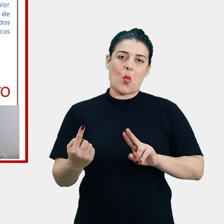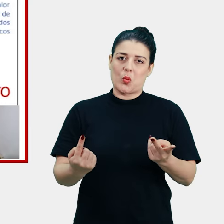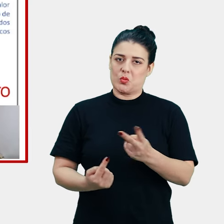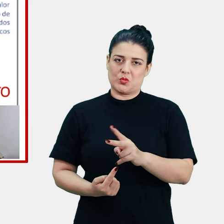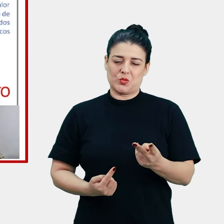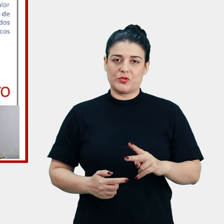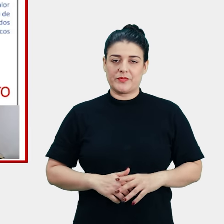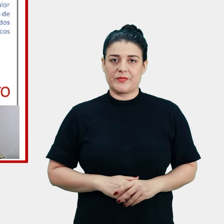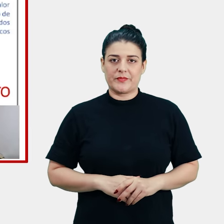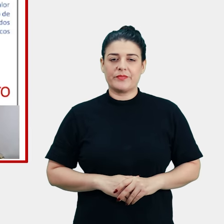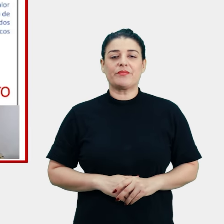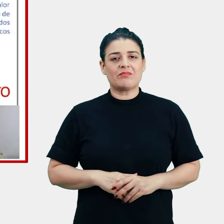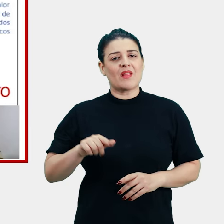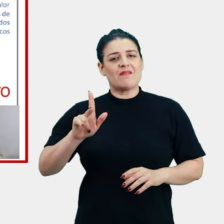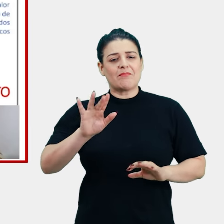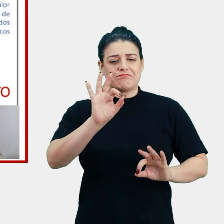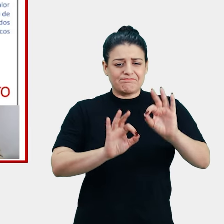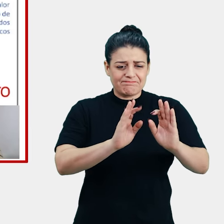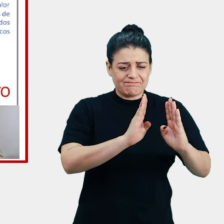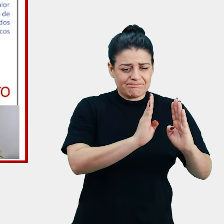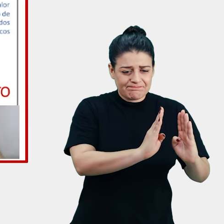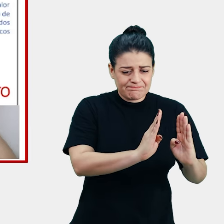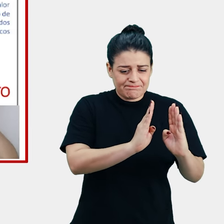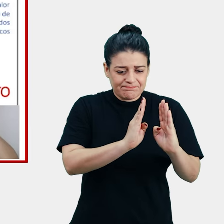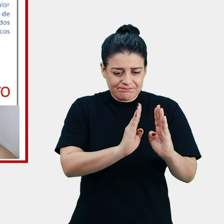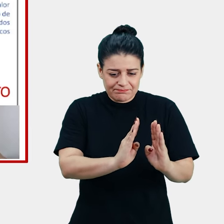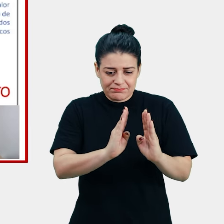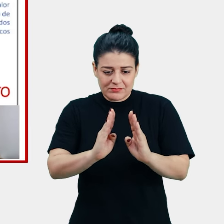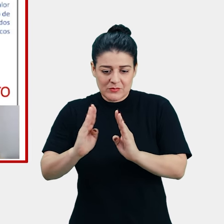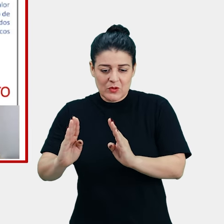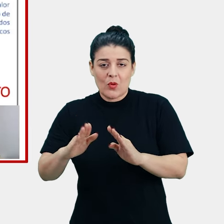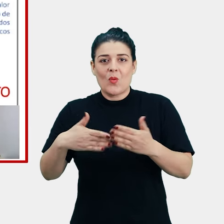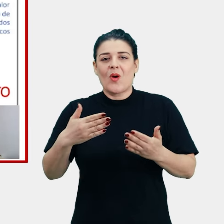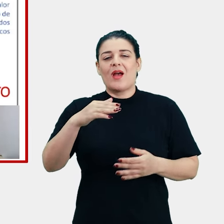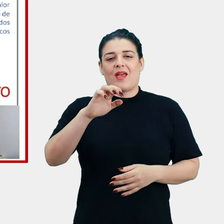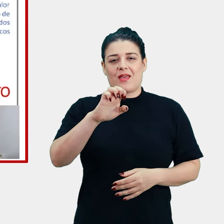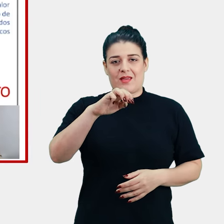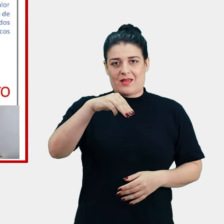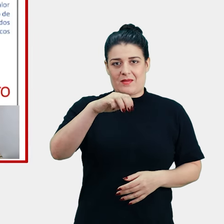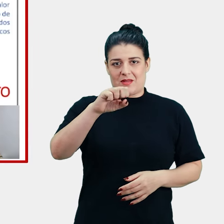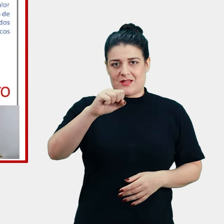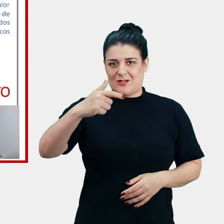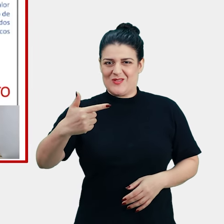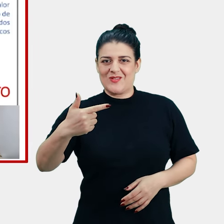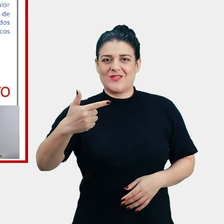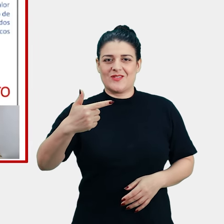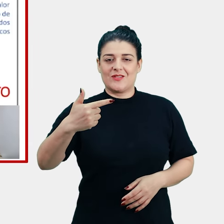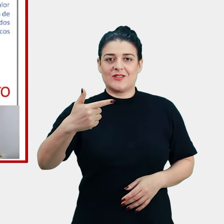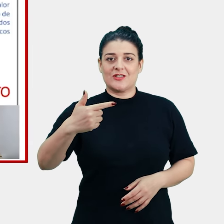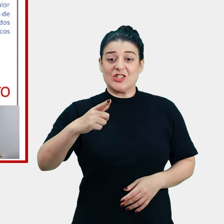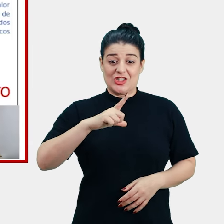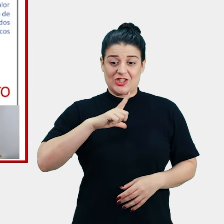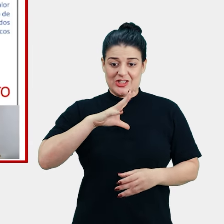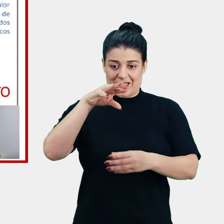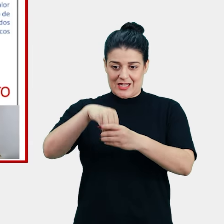aí, ele vai organizar os espectros de MS2. Então, vamos supor que ele tem essa